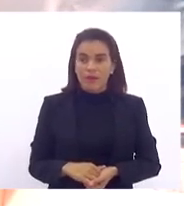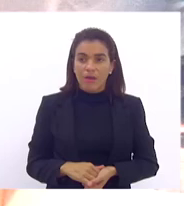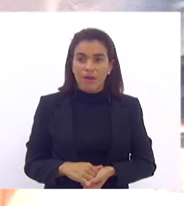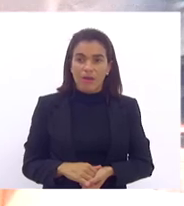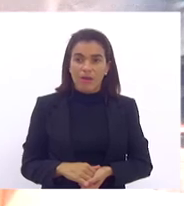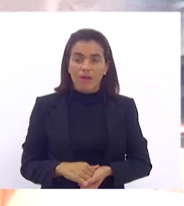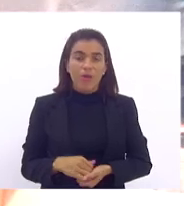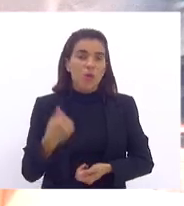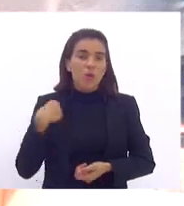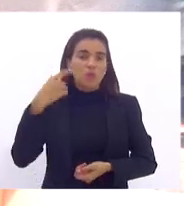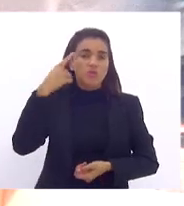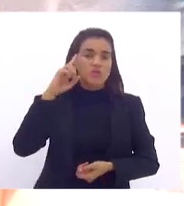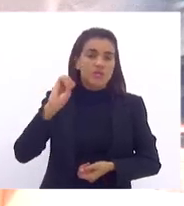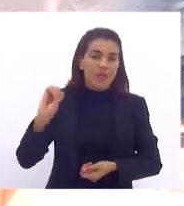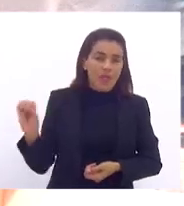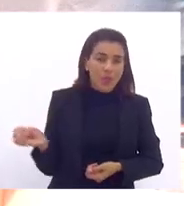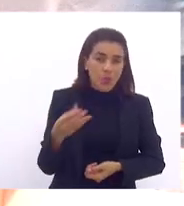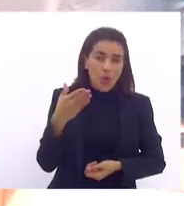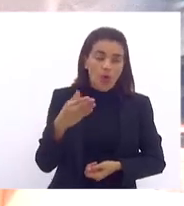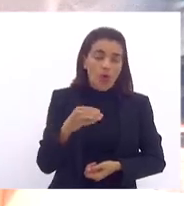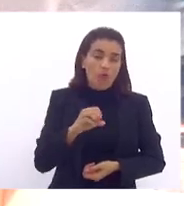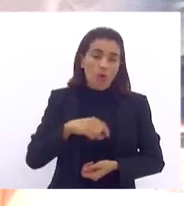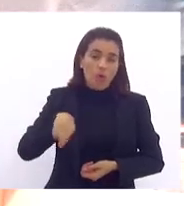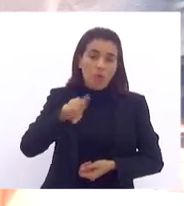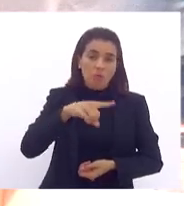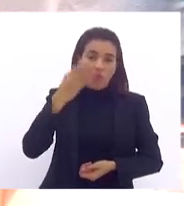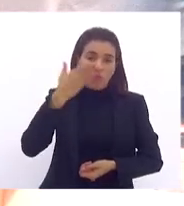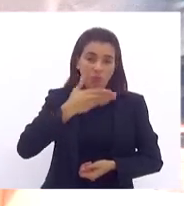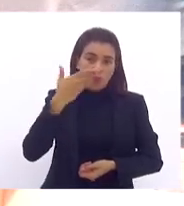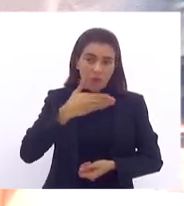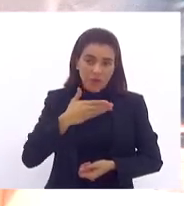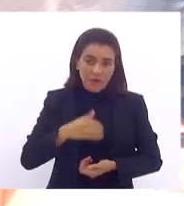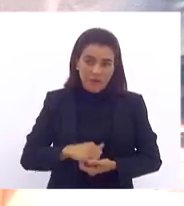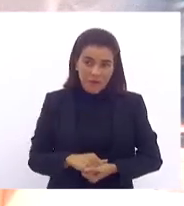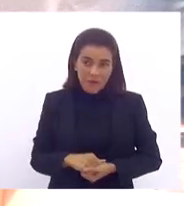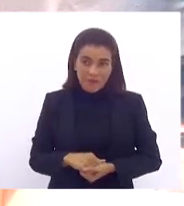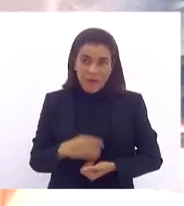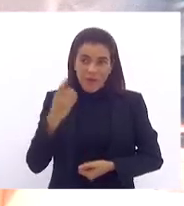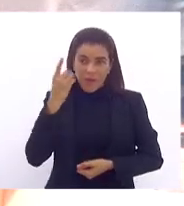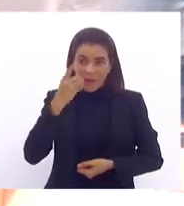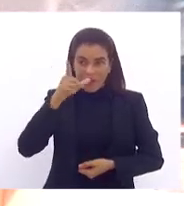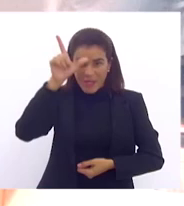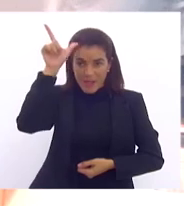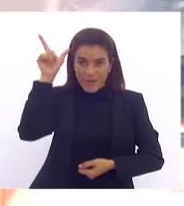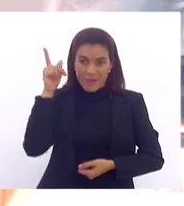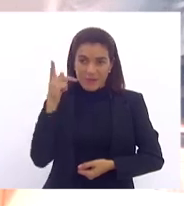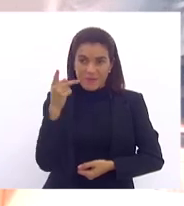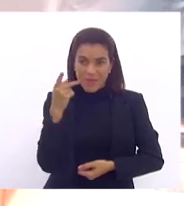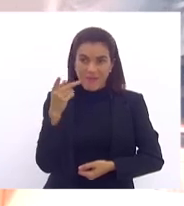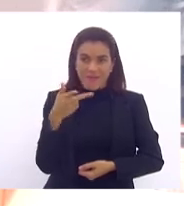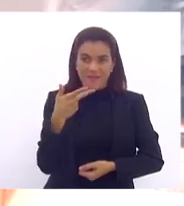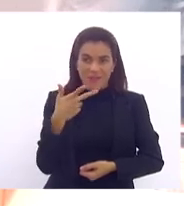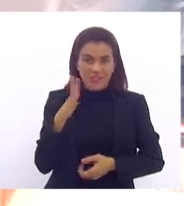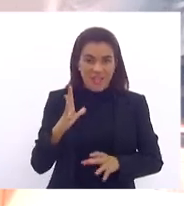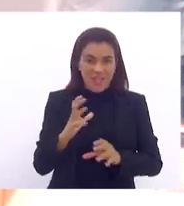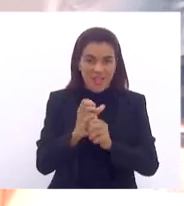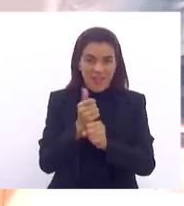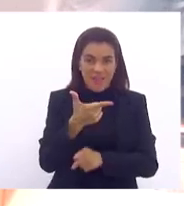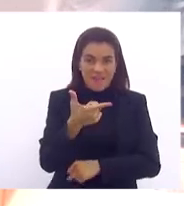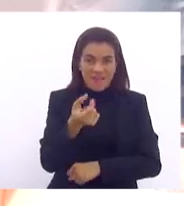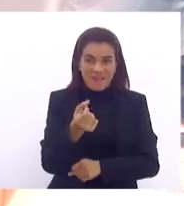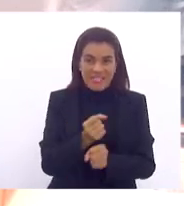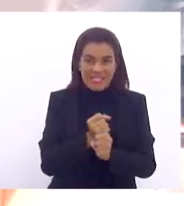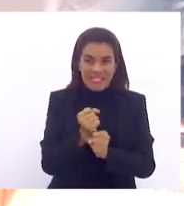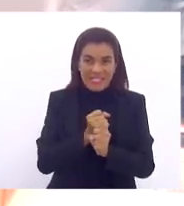tão novo ou inédito enfim alguns o deputado Luis Paul disse está no seu oitavo mandato 20 anos aqui na